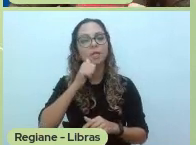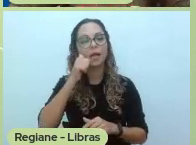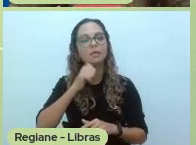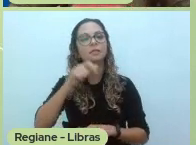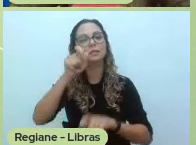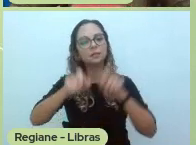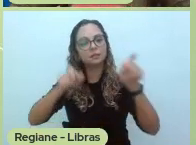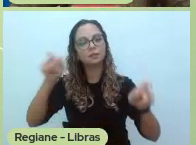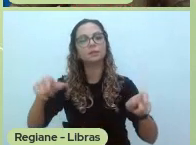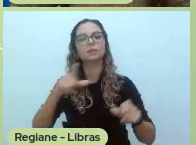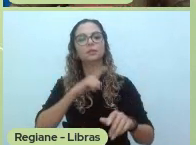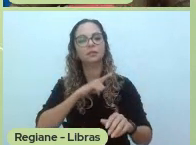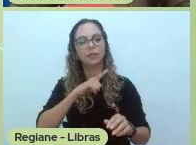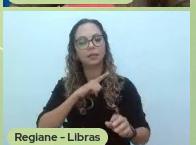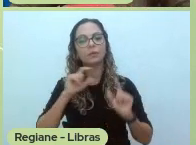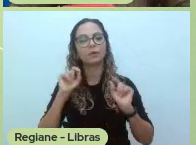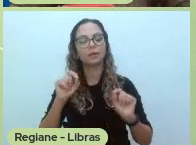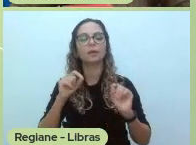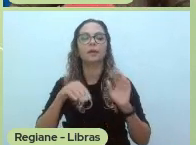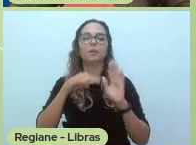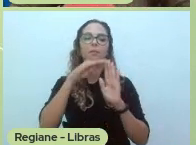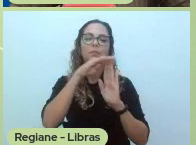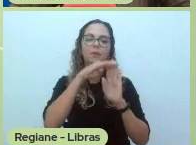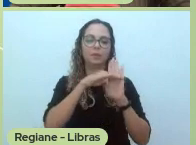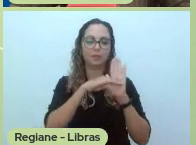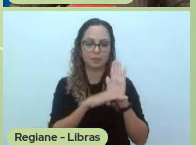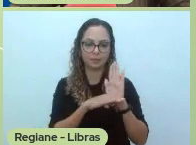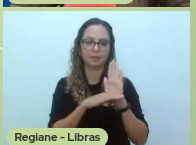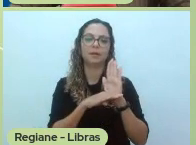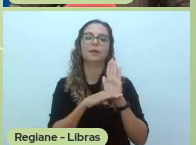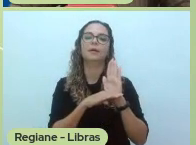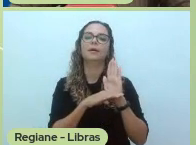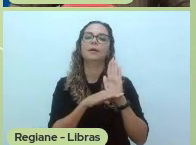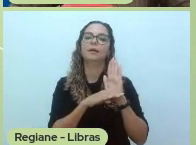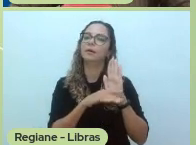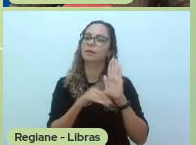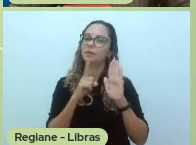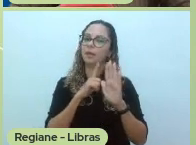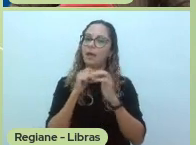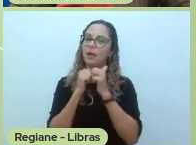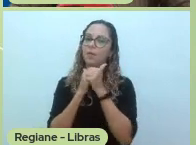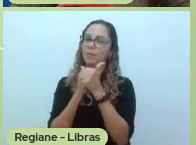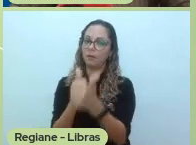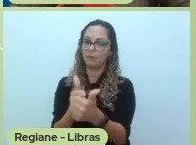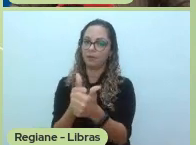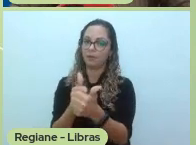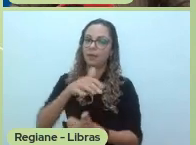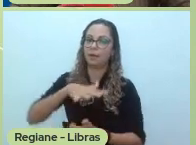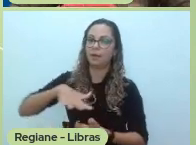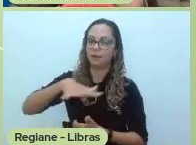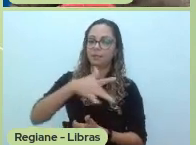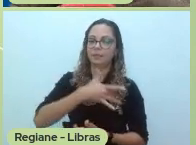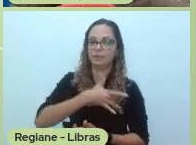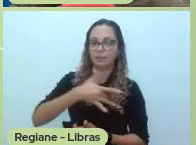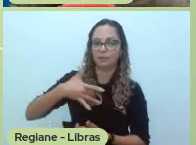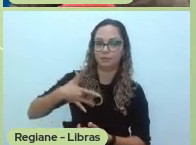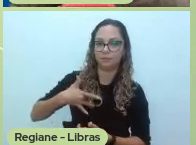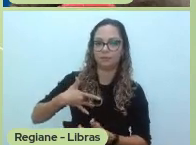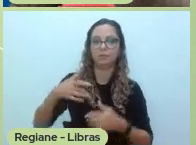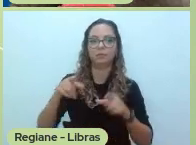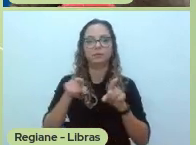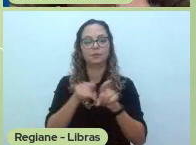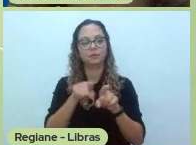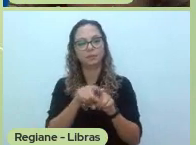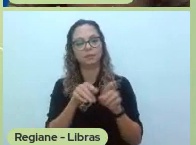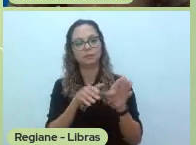todo um programa de acompanhamento, tanto da parte de saúde, mas também de orientação da gestão dessa pessoa,